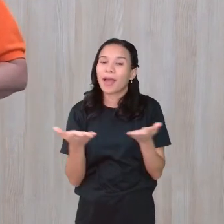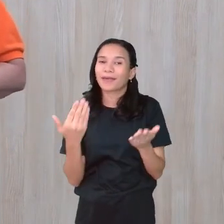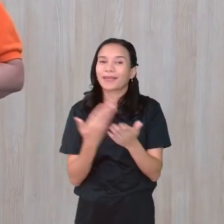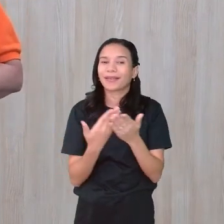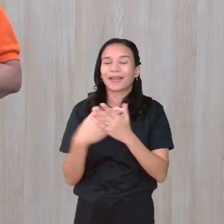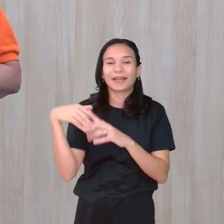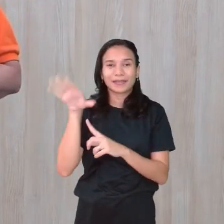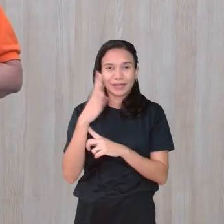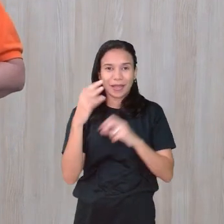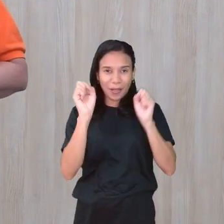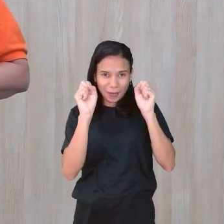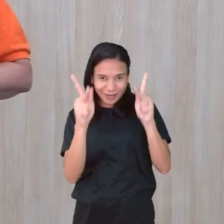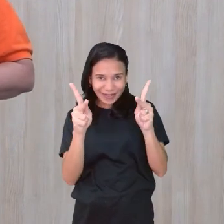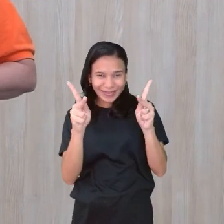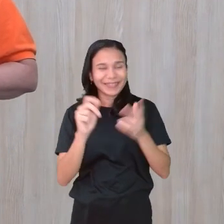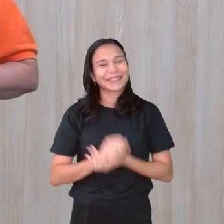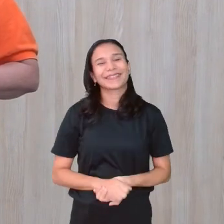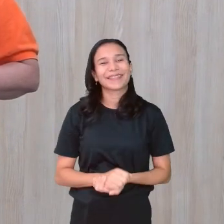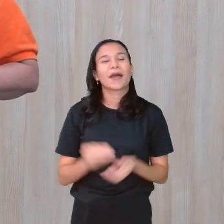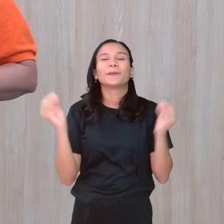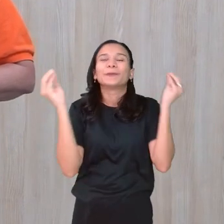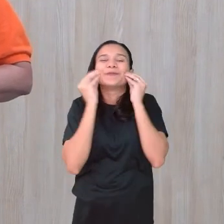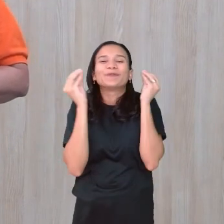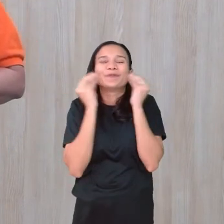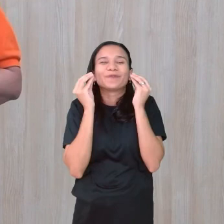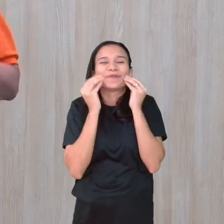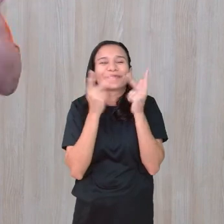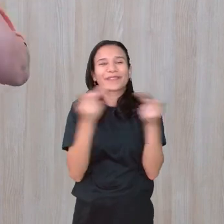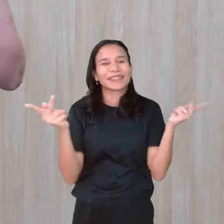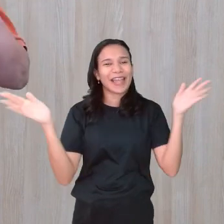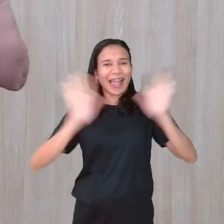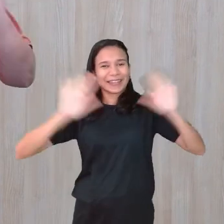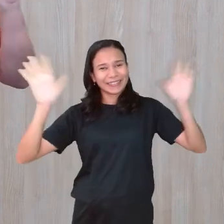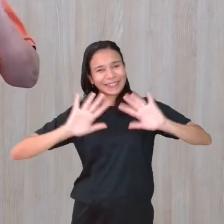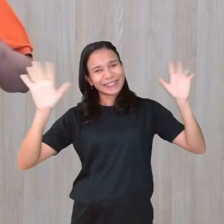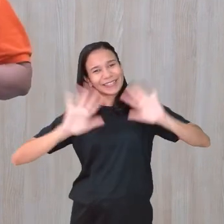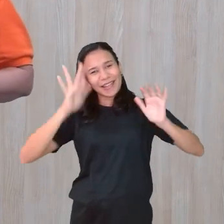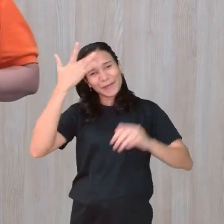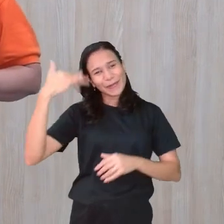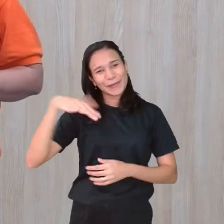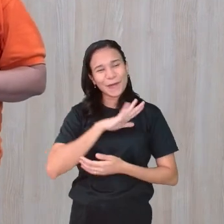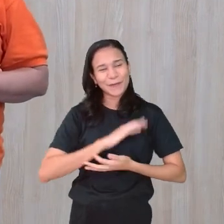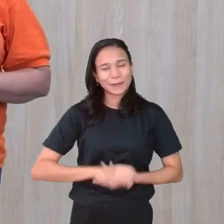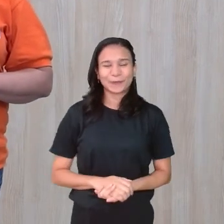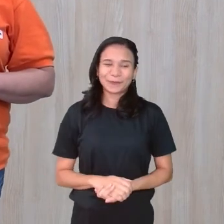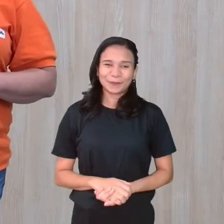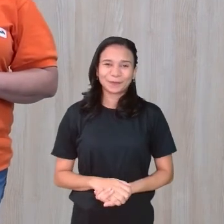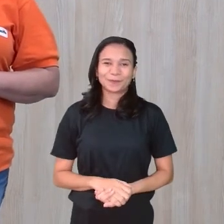ciência, ok? Então, um beijão para vocês e até a próxima, pessoal.